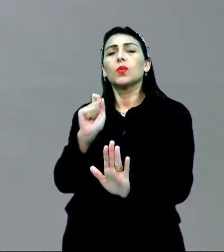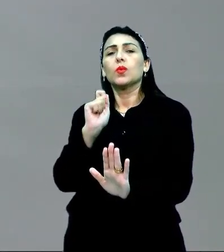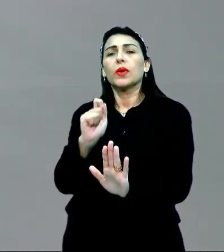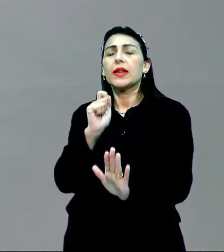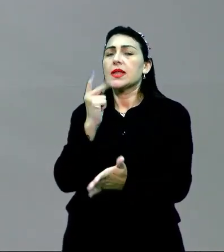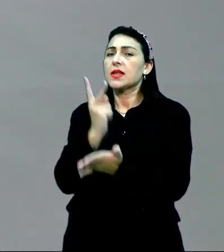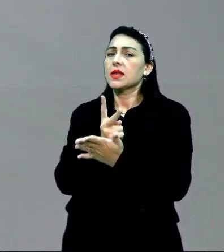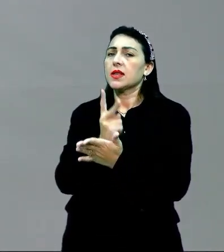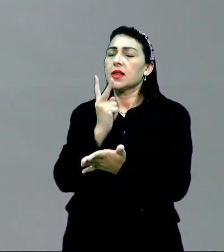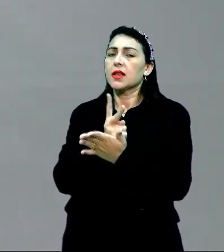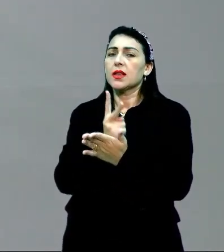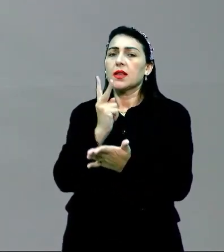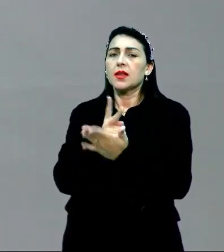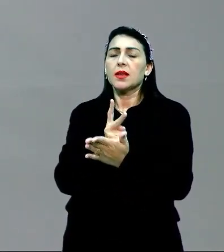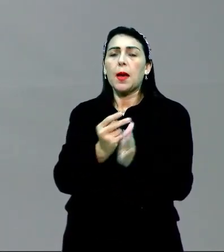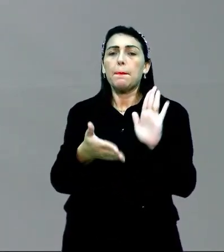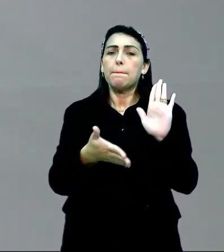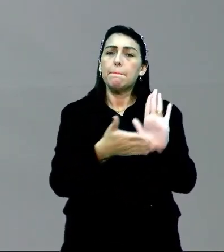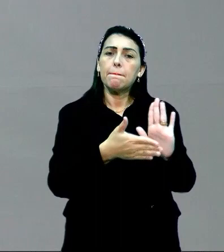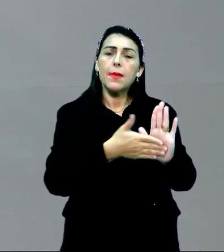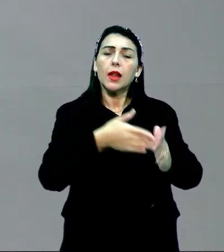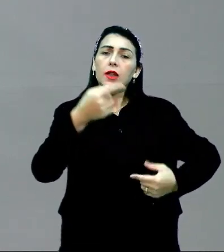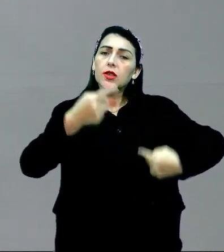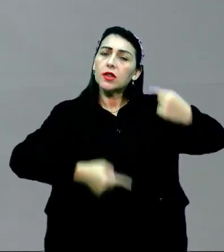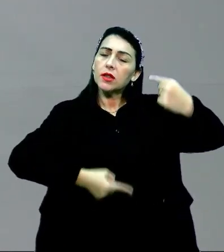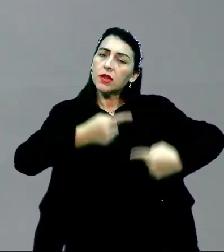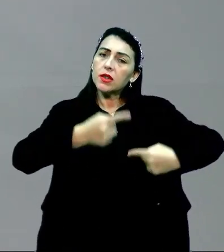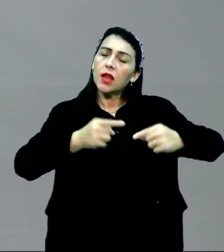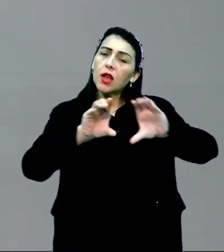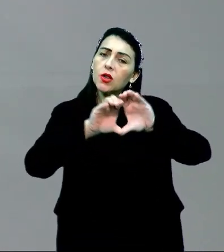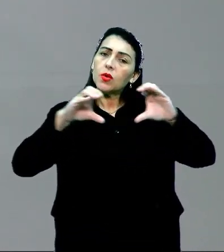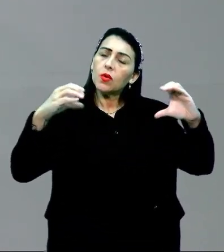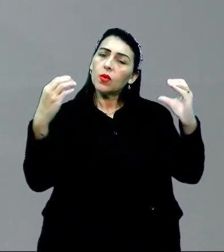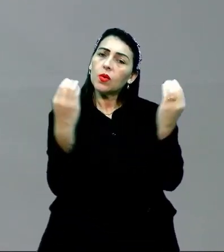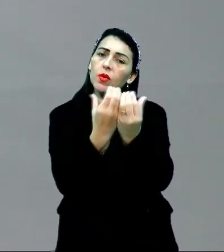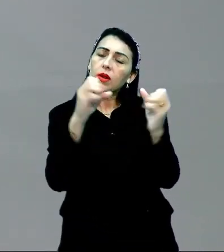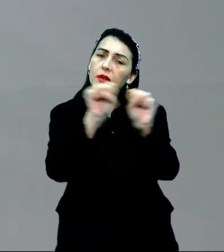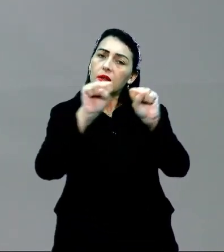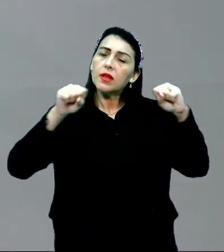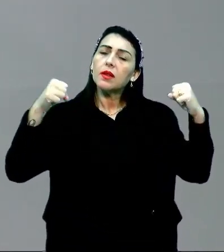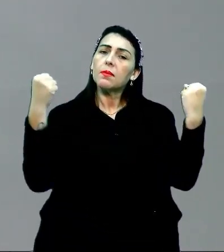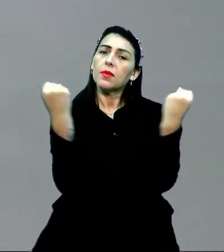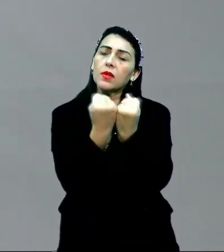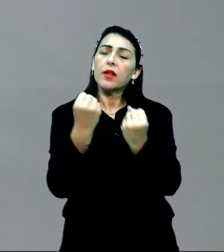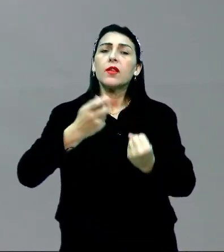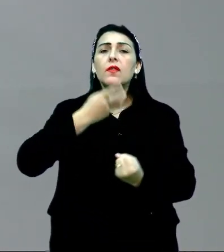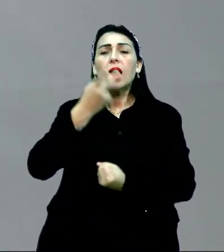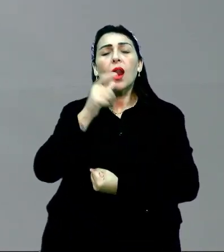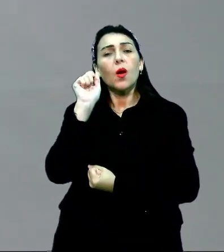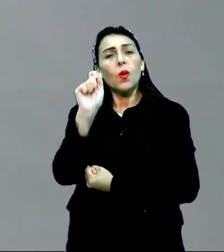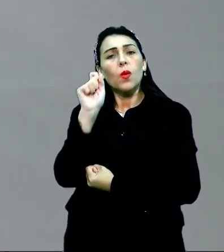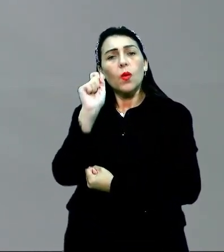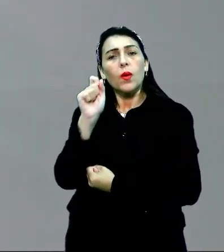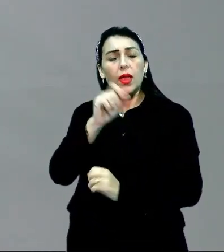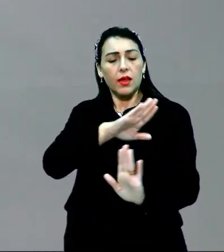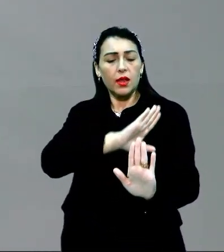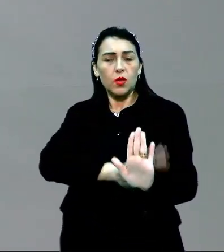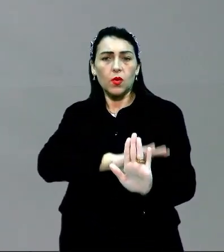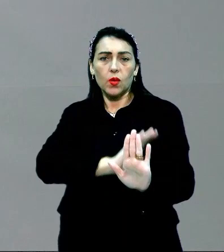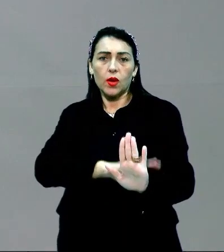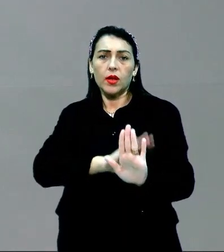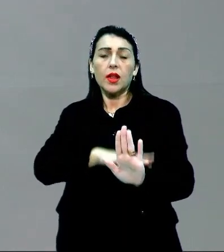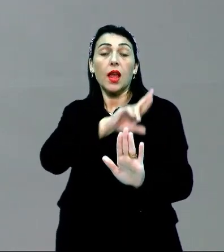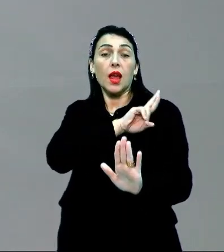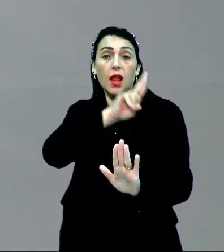ela sempre ela é falta de debates né de Congresso seminários que falam que justamente dessa intolerância né